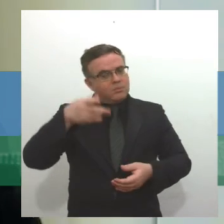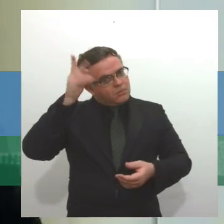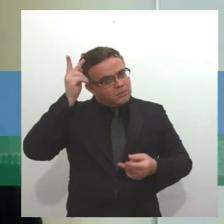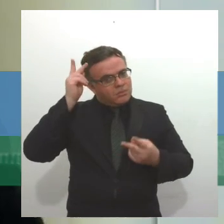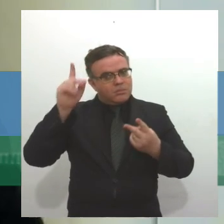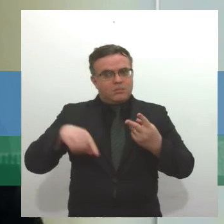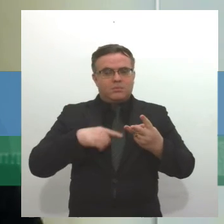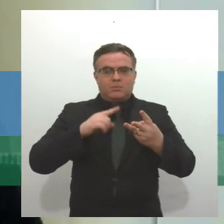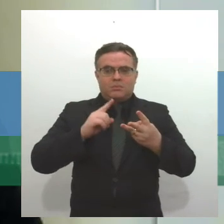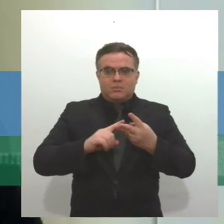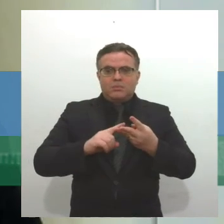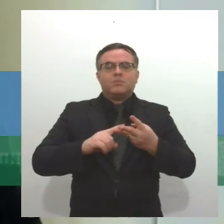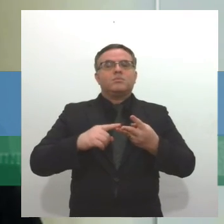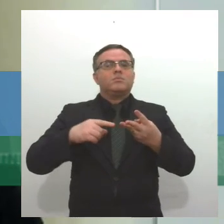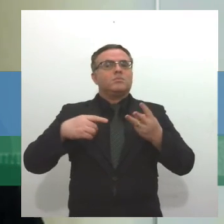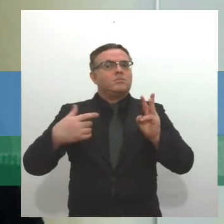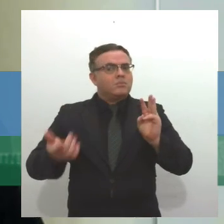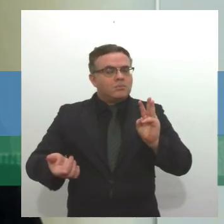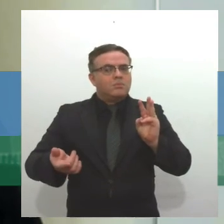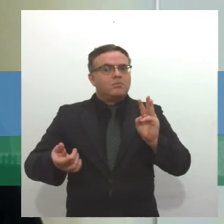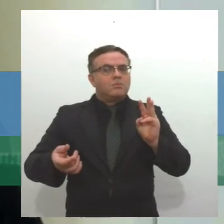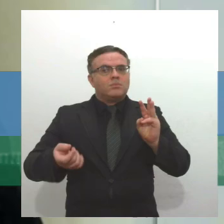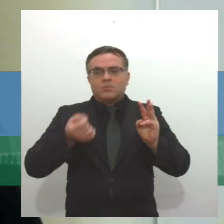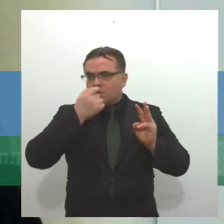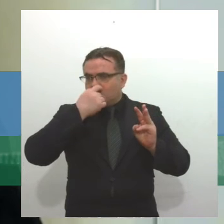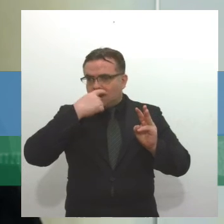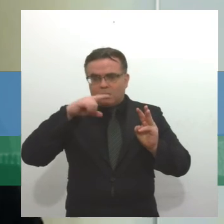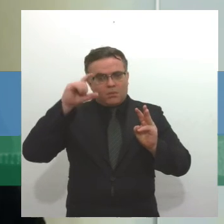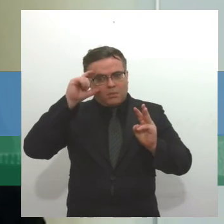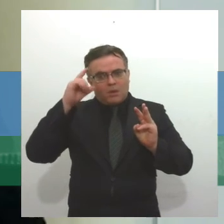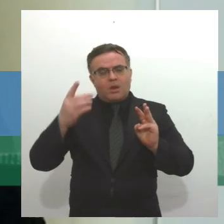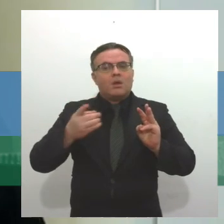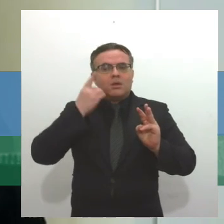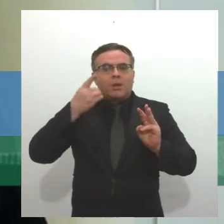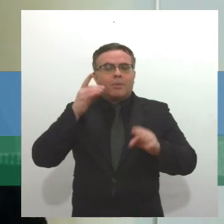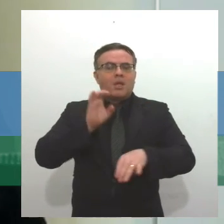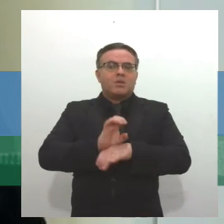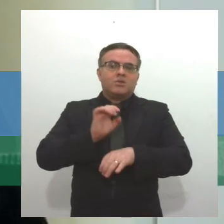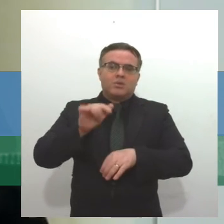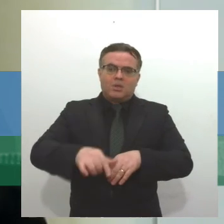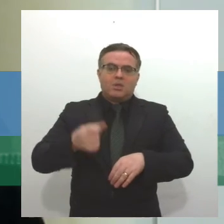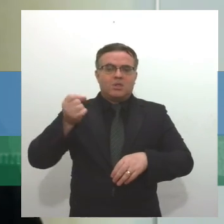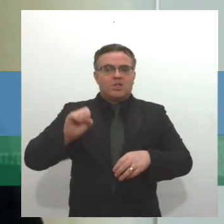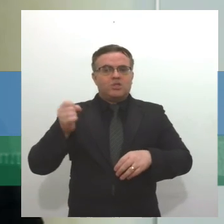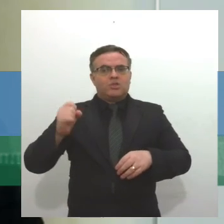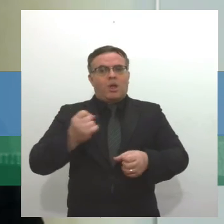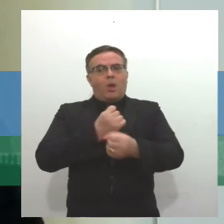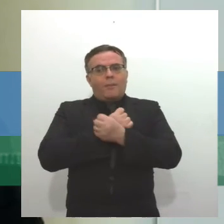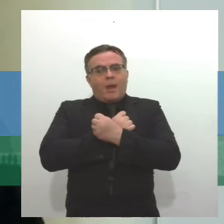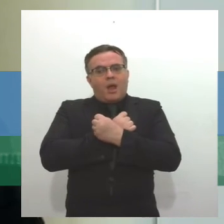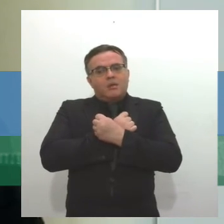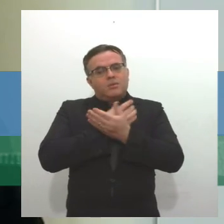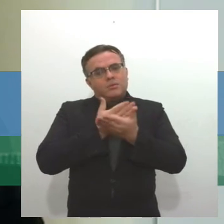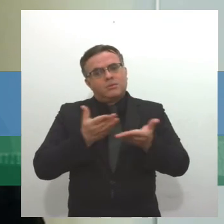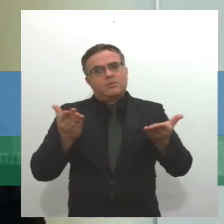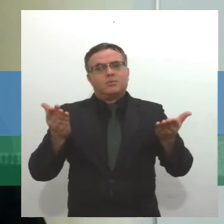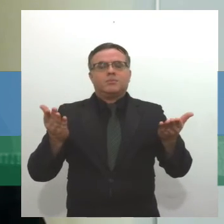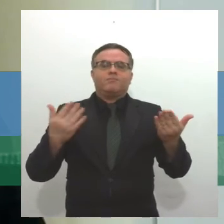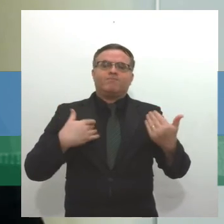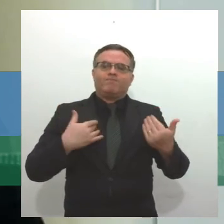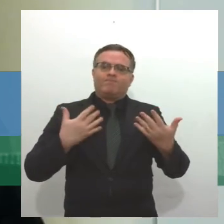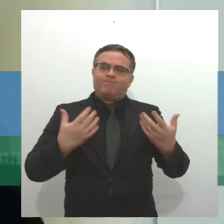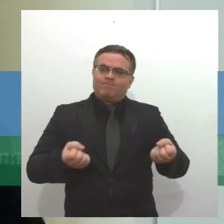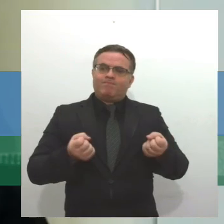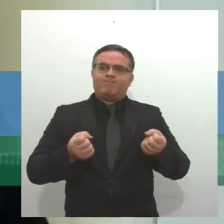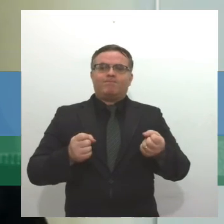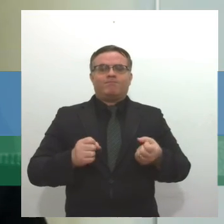ao Jorge Passos, que são nossos deputados estaduais de Sergipe. Transmitir um abraço a todos e a consideração do